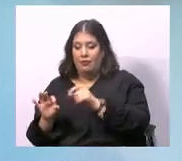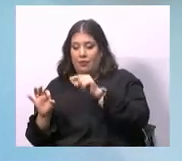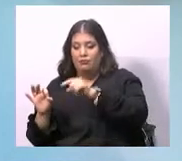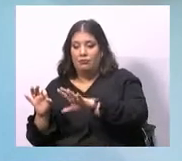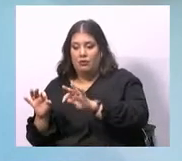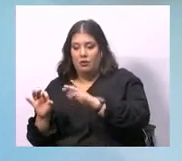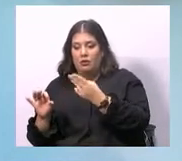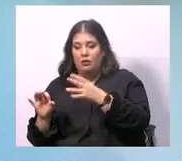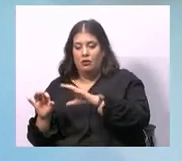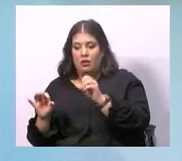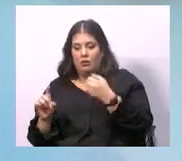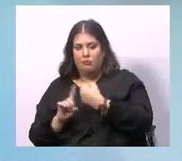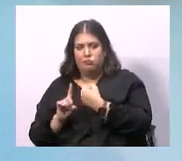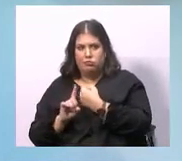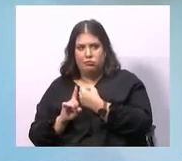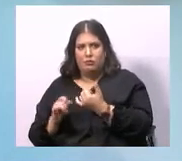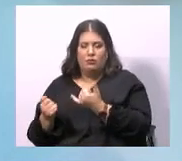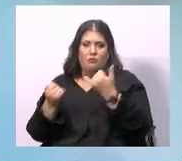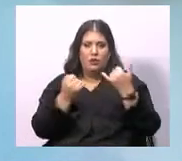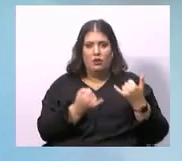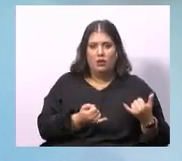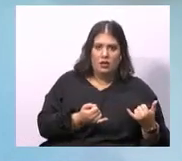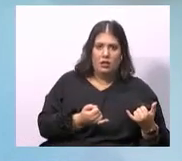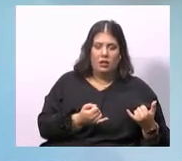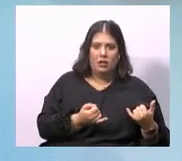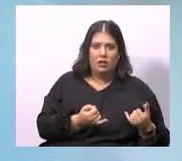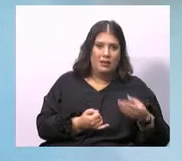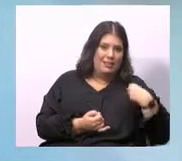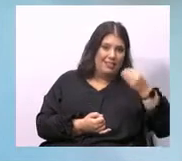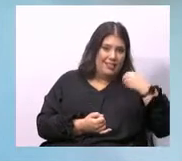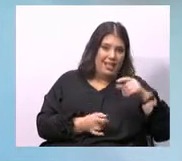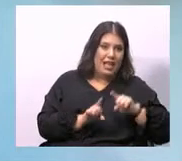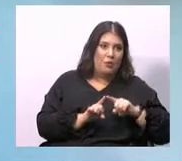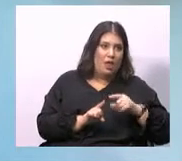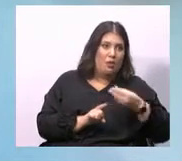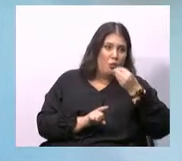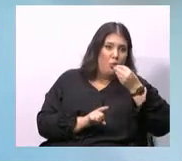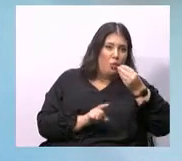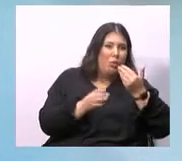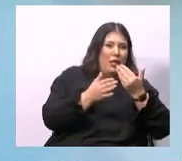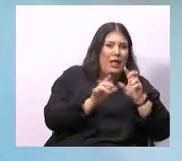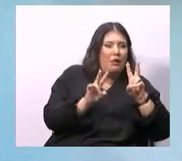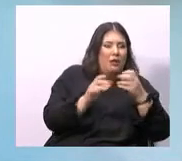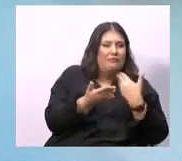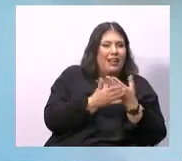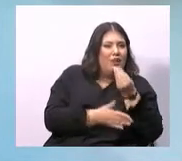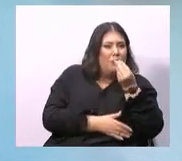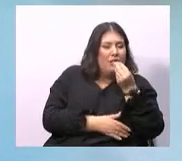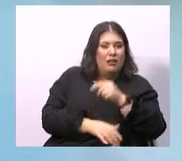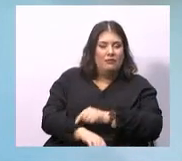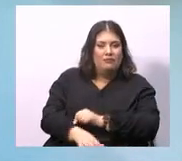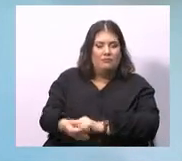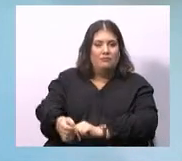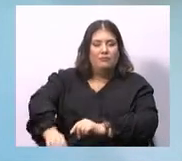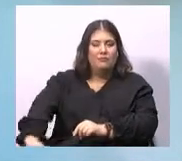fungo, estamos a combater o fungo, e por outro lado estamos a alimentar o fungo. Refiro-me ao pé de atleta neste momento, não é? Sim. Estamos a alimentar na